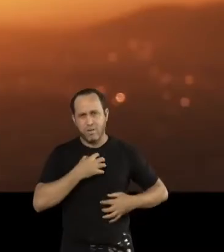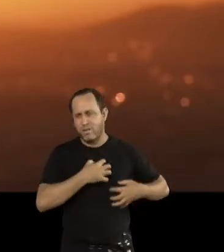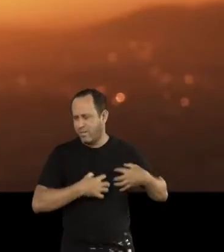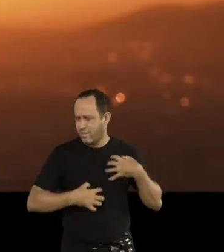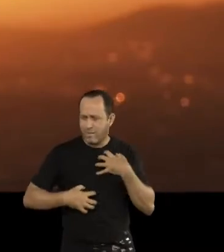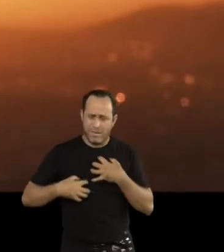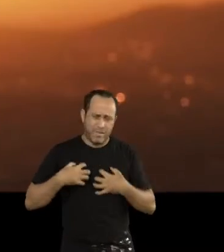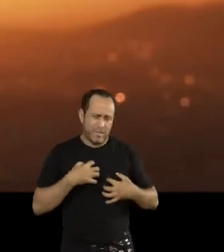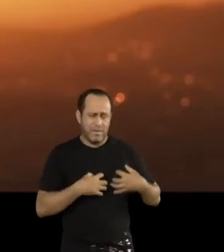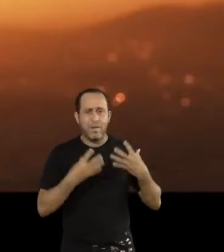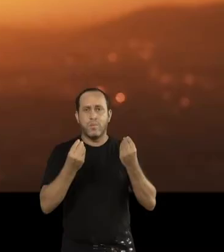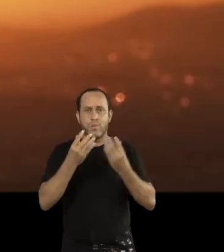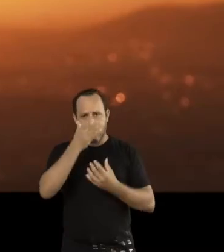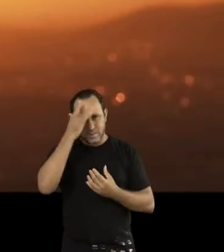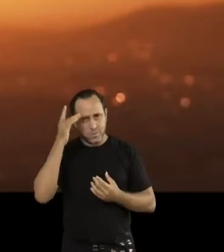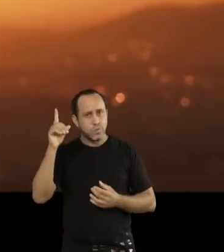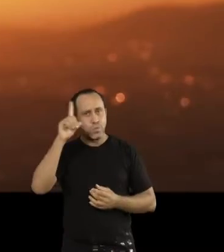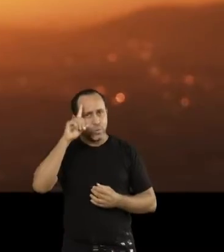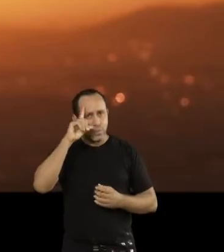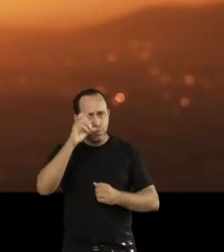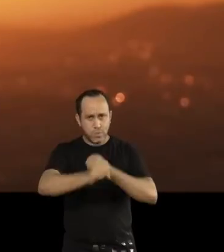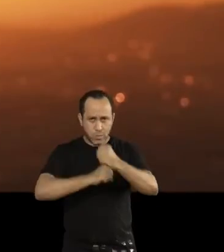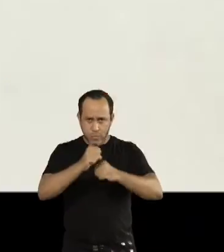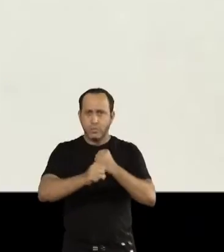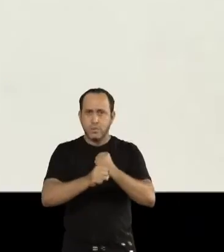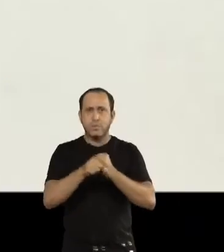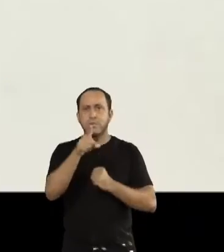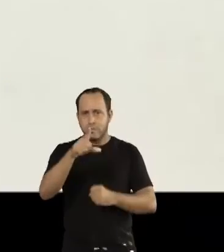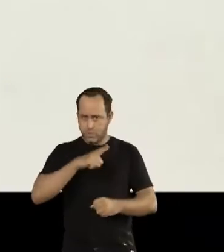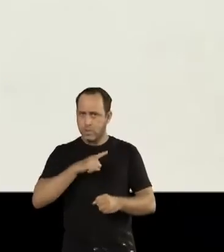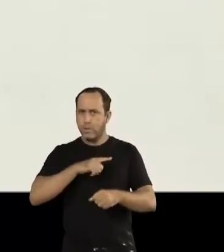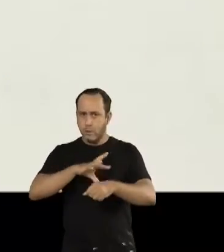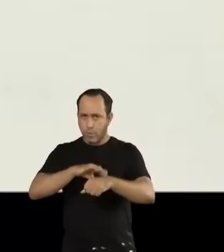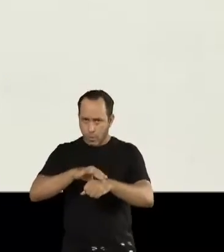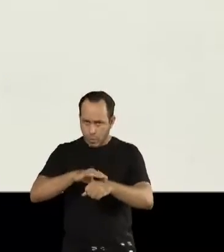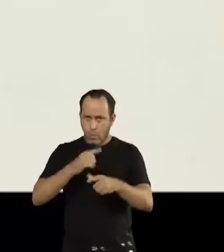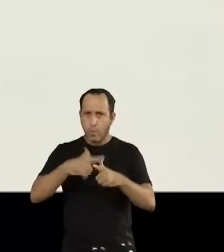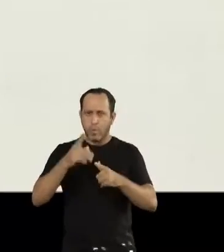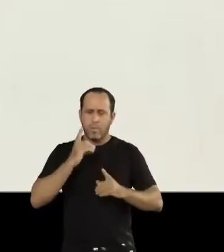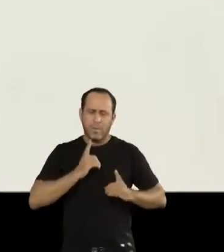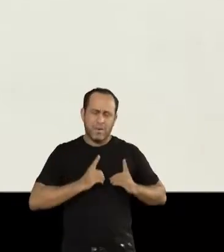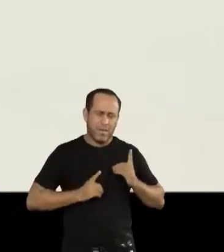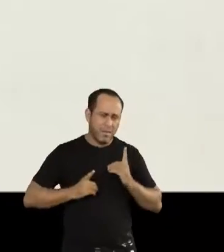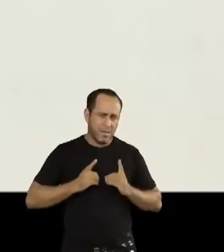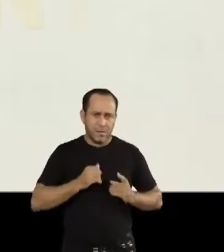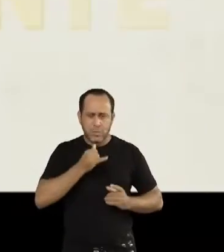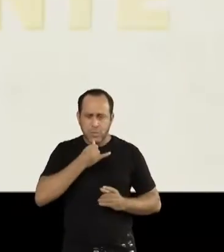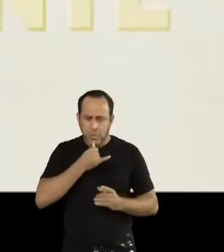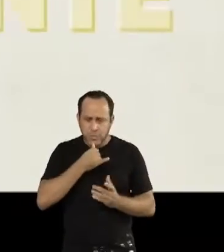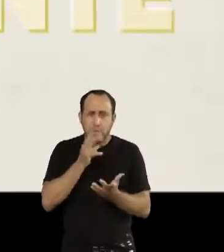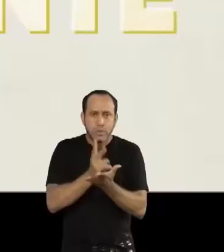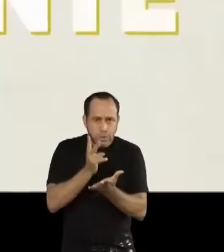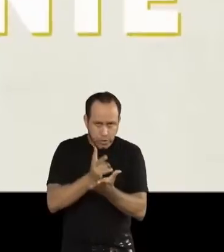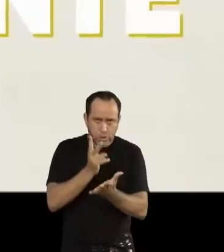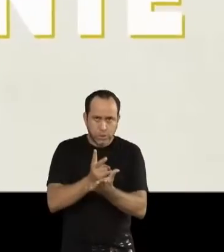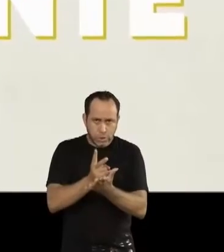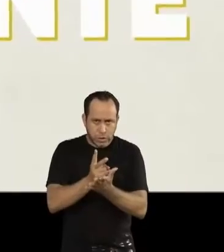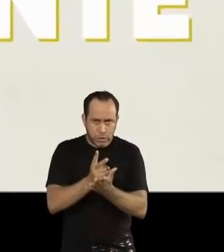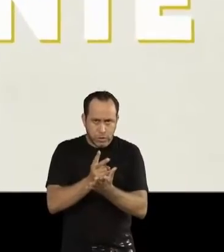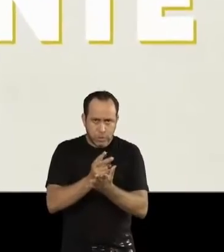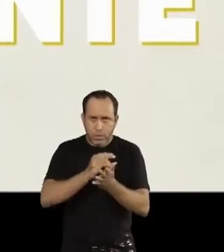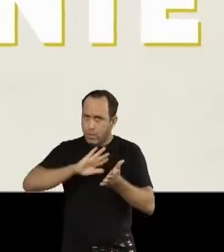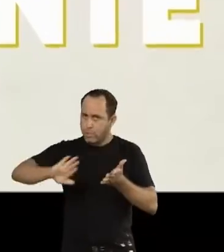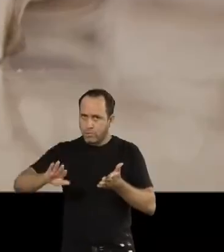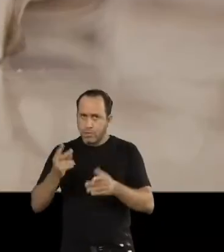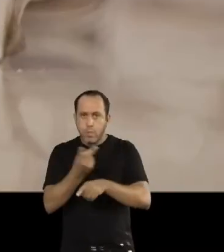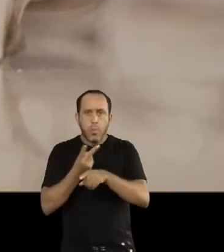que aflige a milhares de brasileiros todos os anos. Se você tem algum sintoma de depressão ou angústia permanente, não